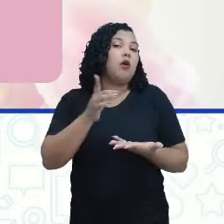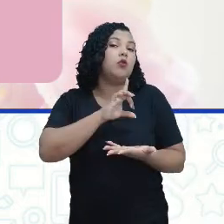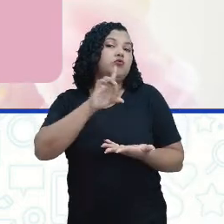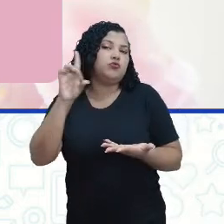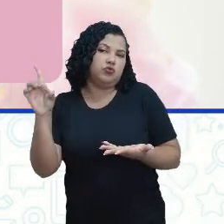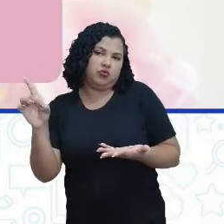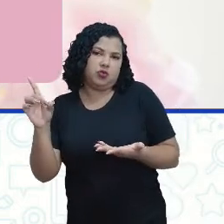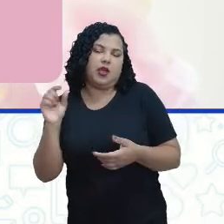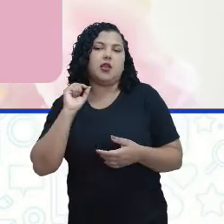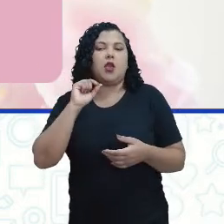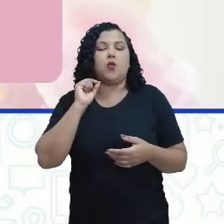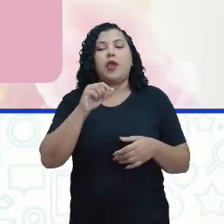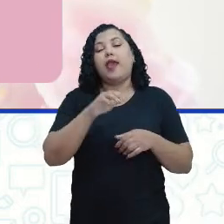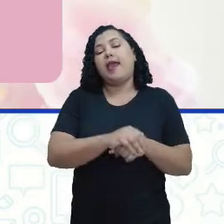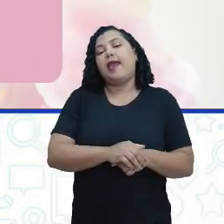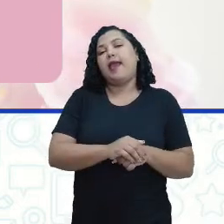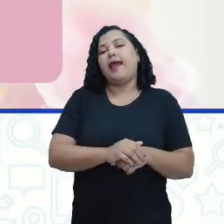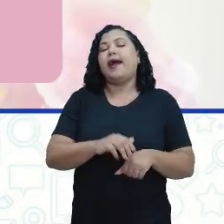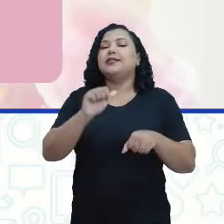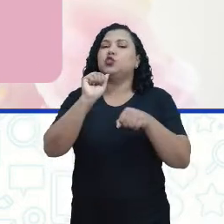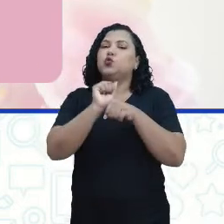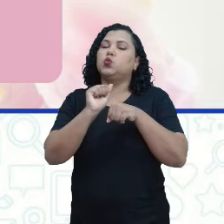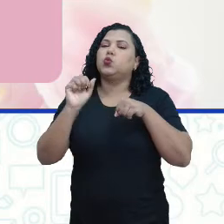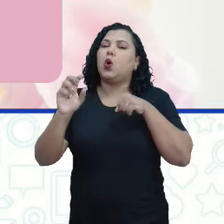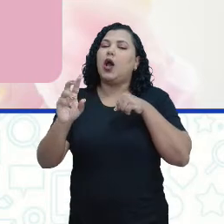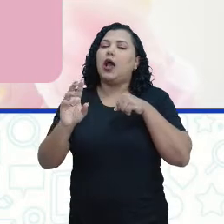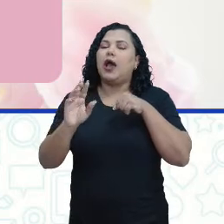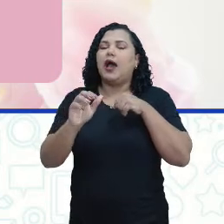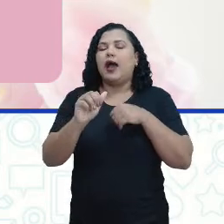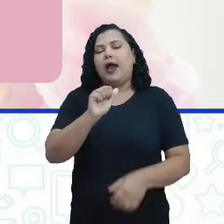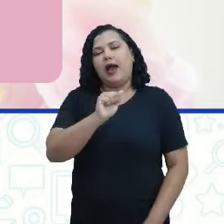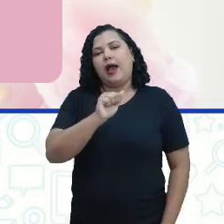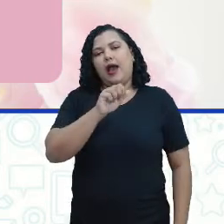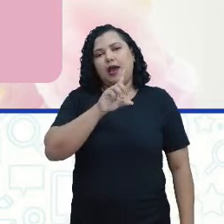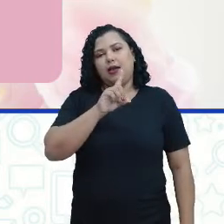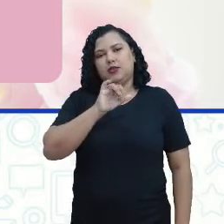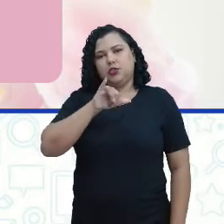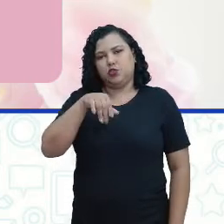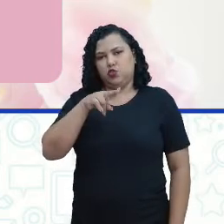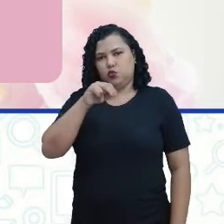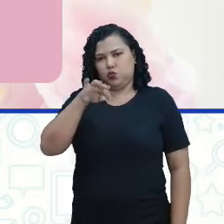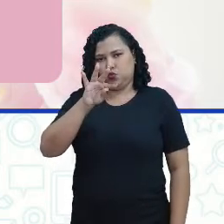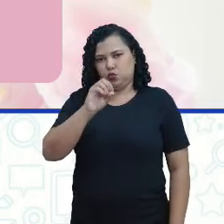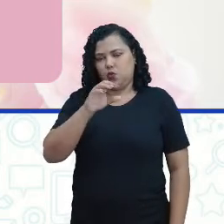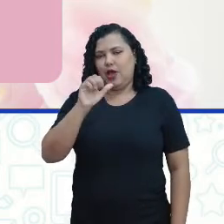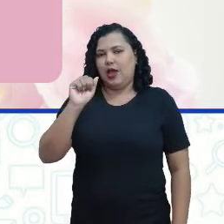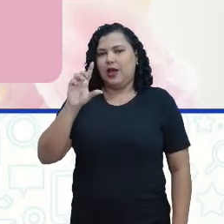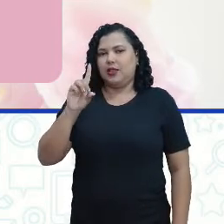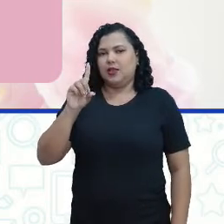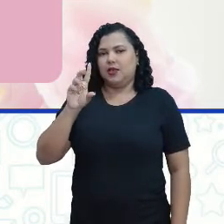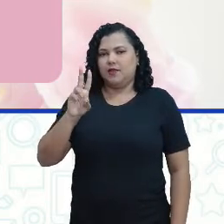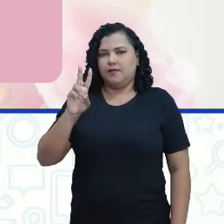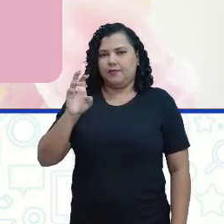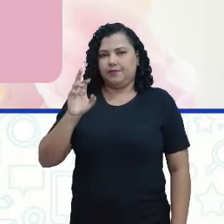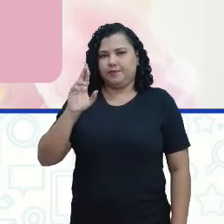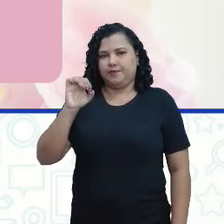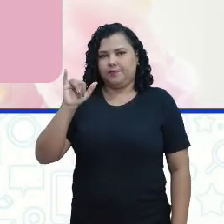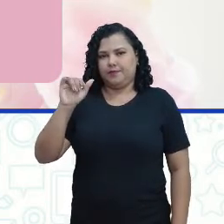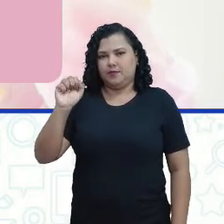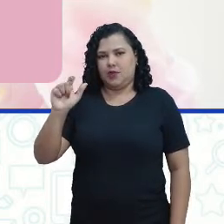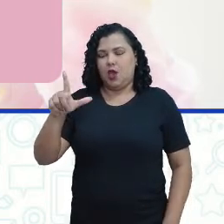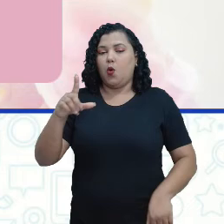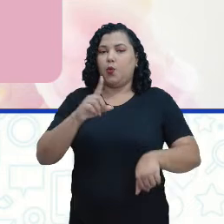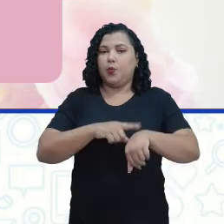também como adjunto adverbial de tempo. Então, essa é a hora quando o sol começa a deitar-se.